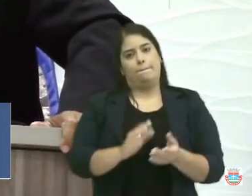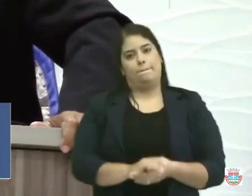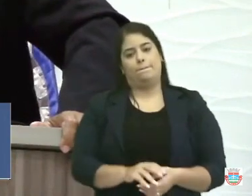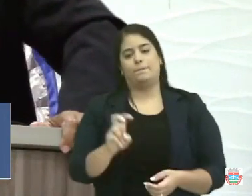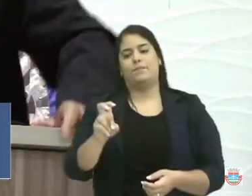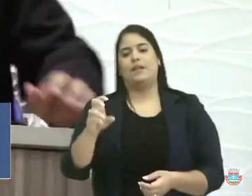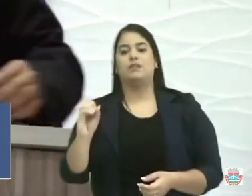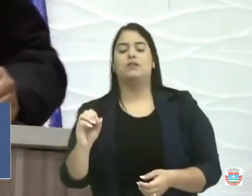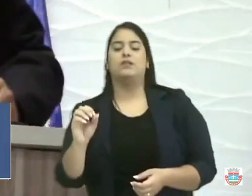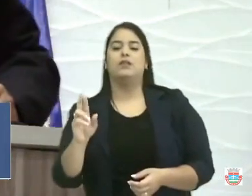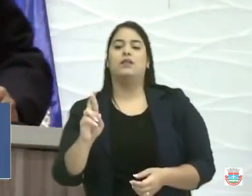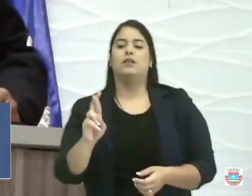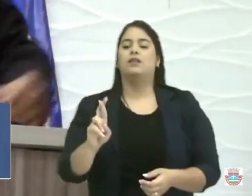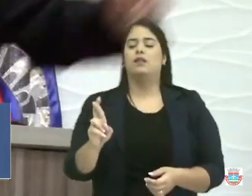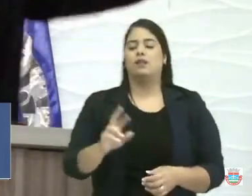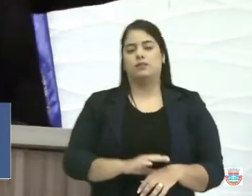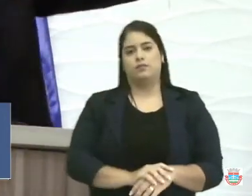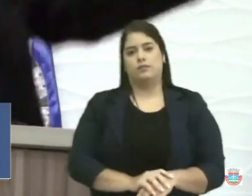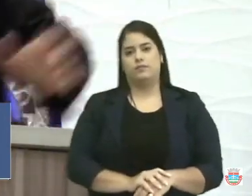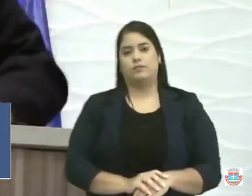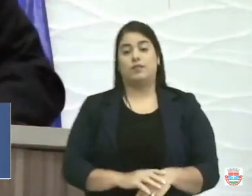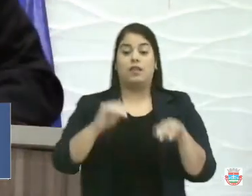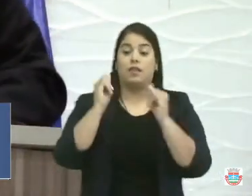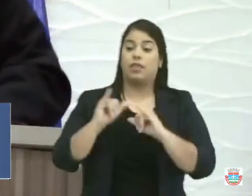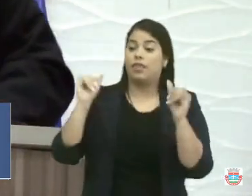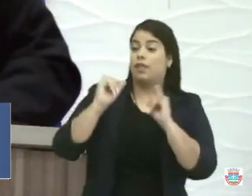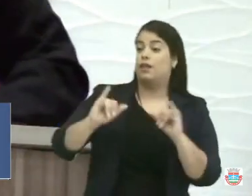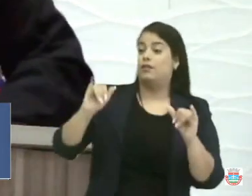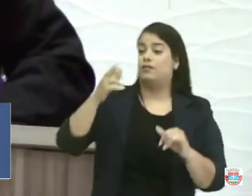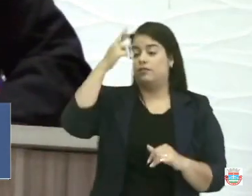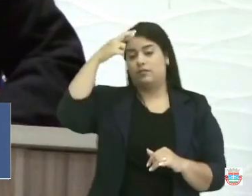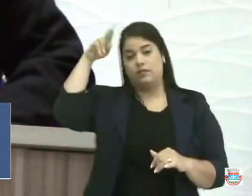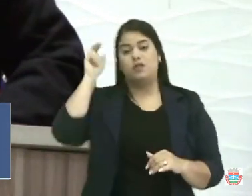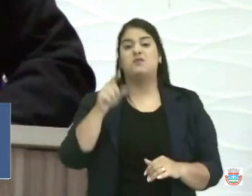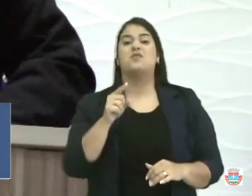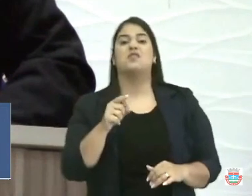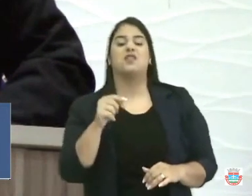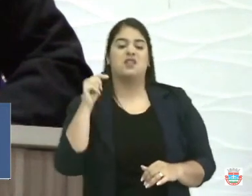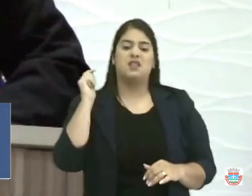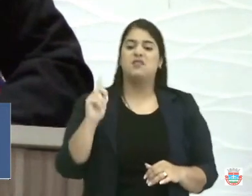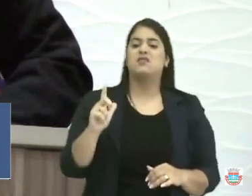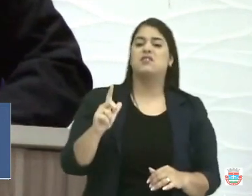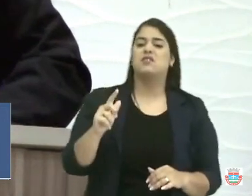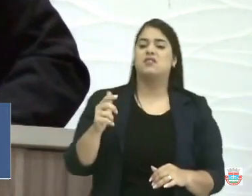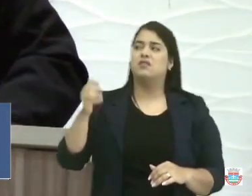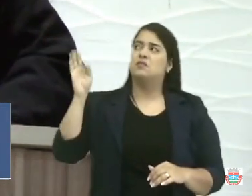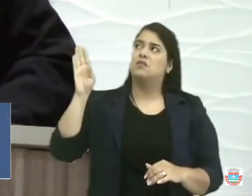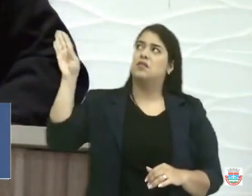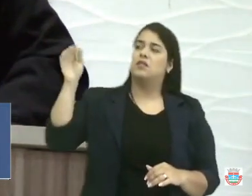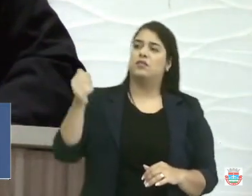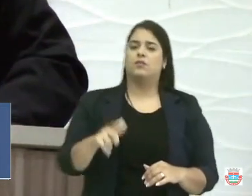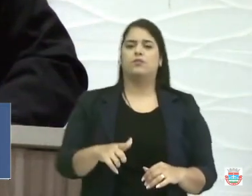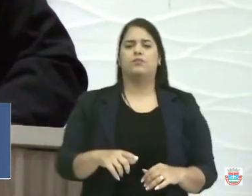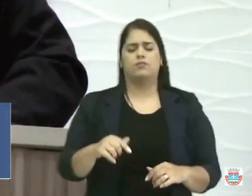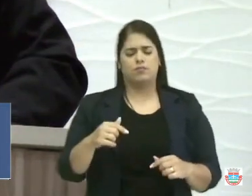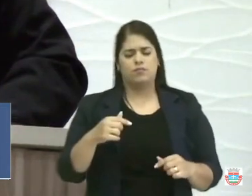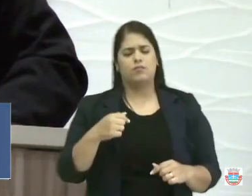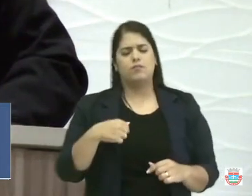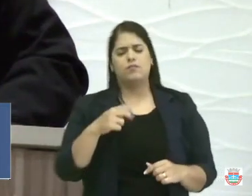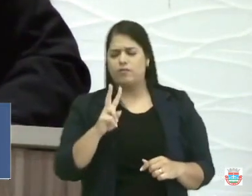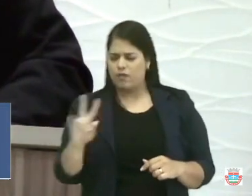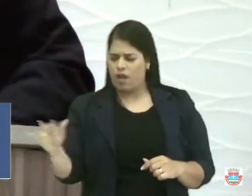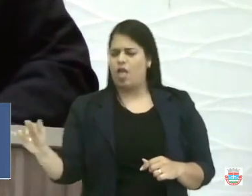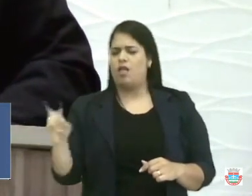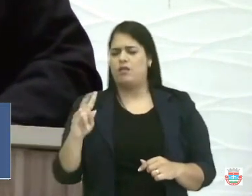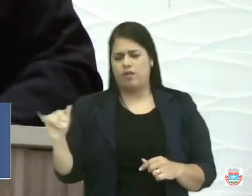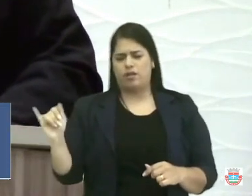E vocês me disseram já de novo. E estão dizendo, viu, Reinaldo? Você não ganha mais, não. Se eu não ganhar, eu vou trabalhar.